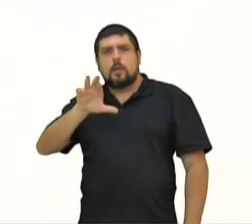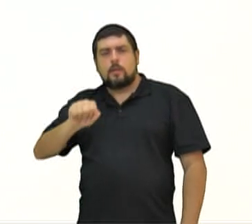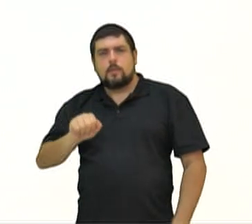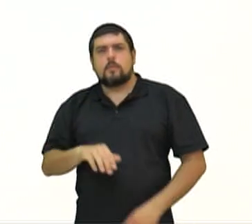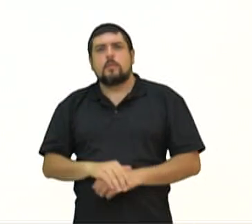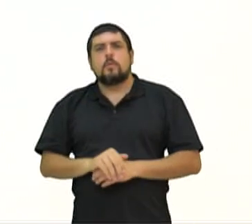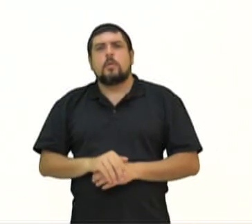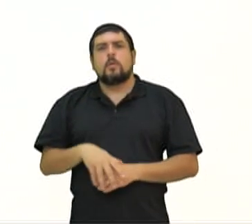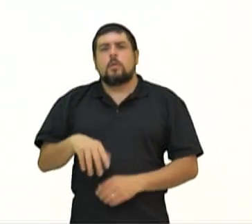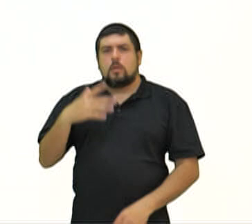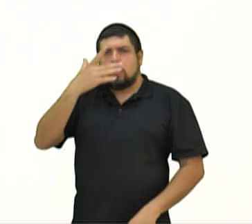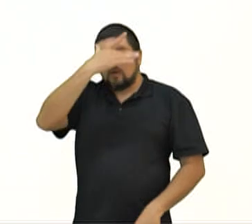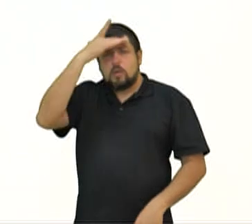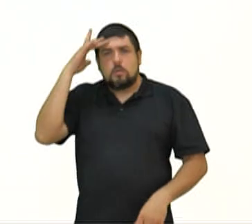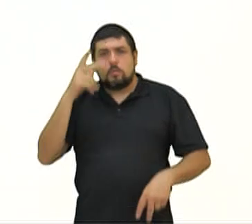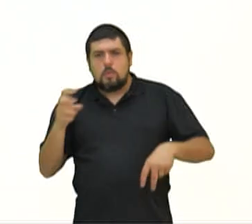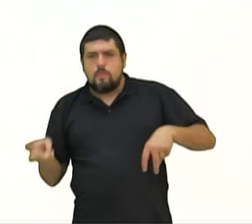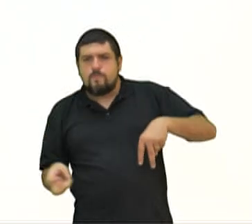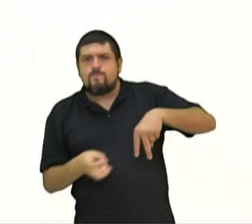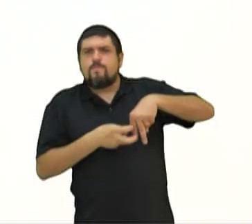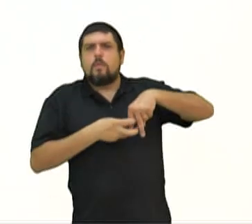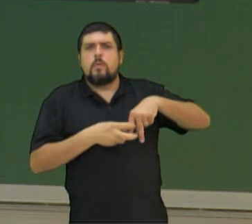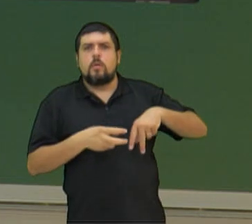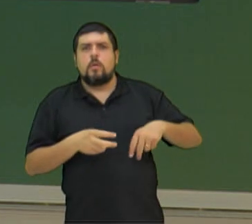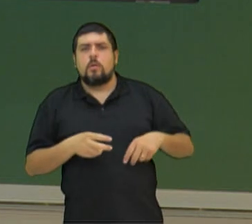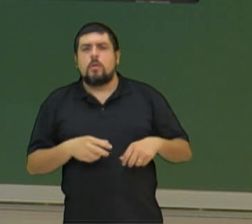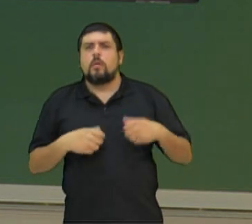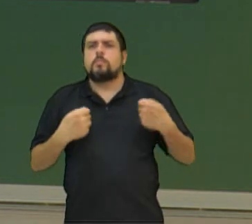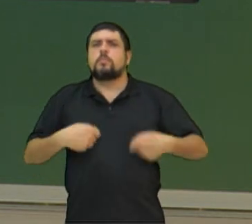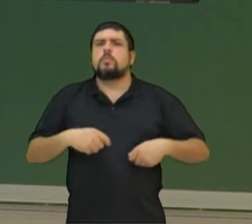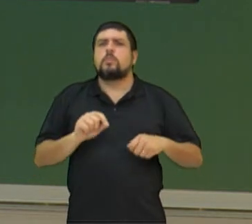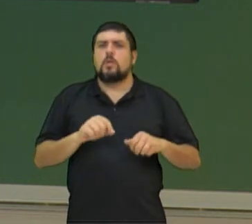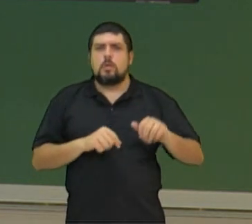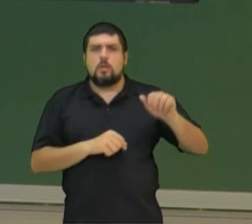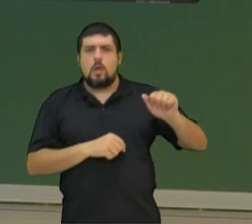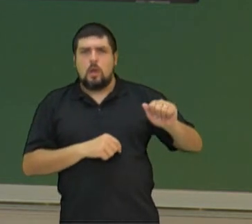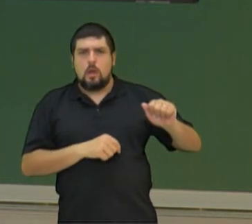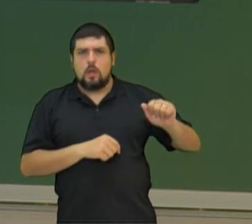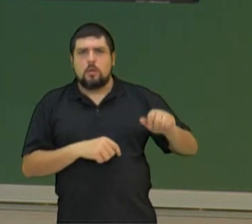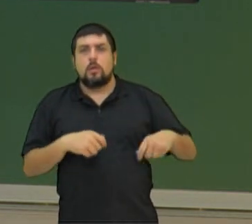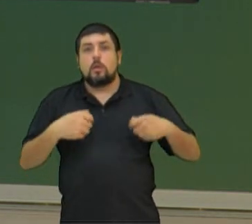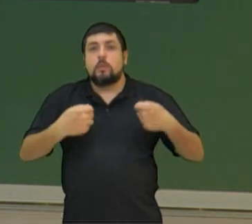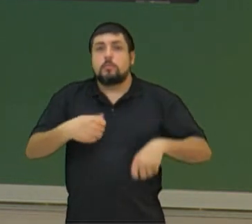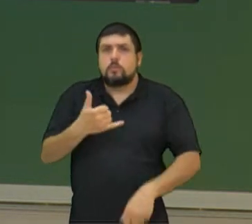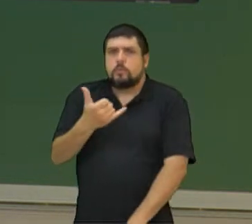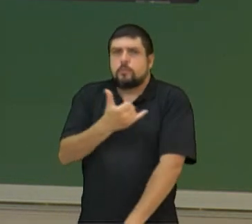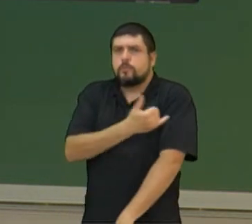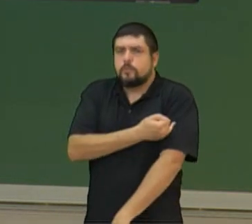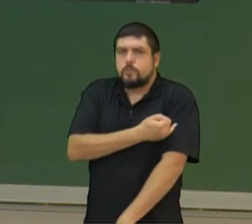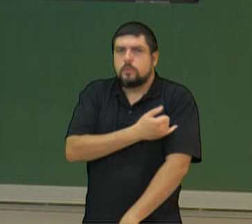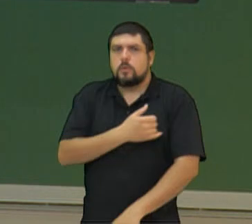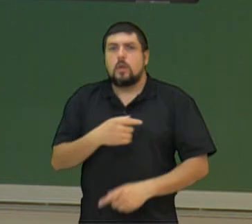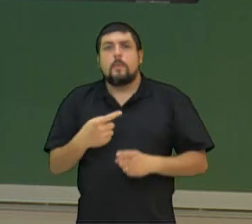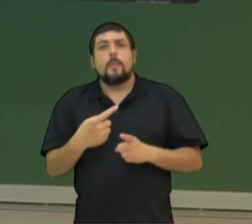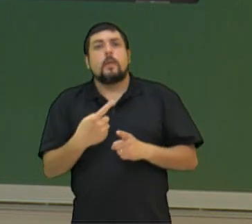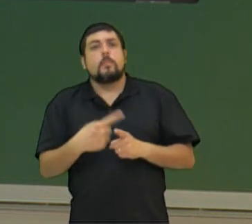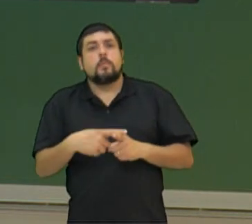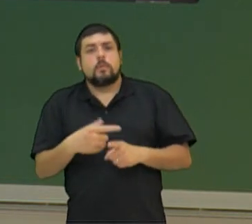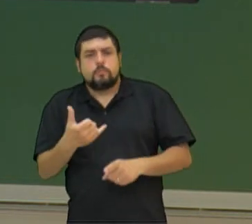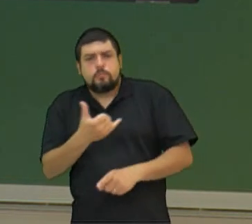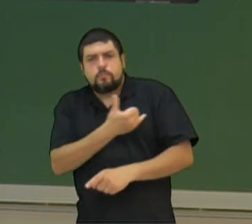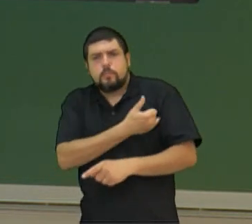Essa pessoa, ela vai precisar, na opção A, receber uma dose de vacina, porque já contém